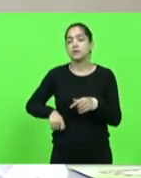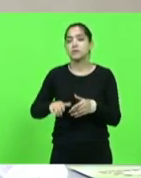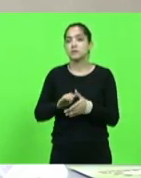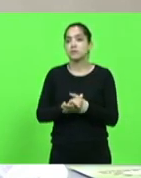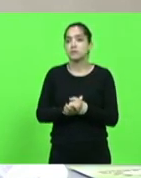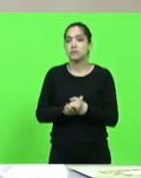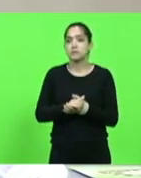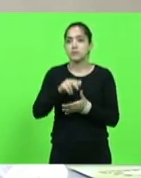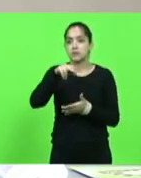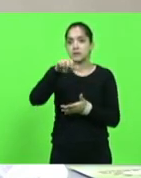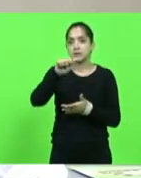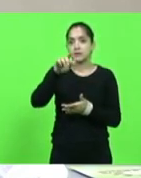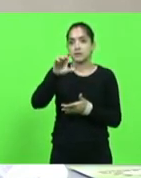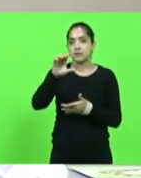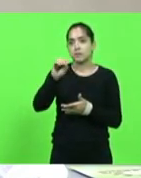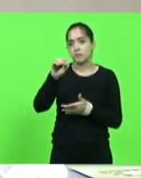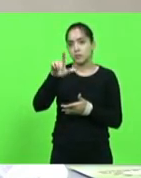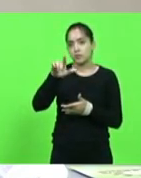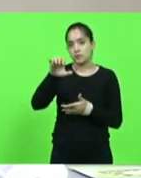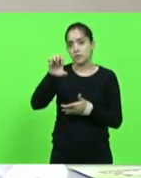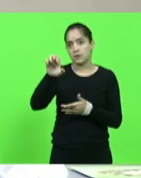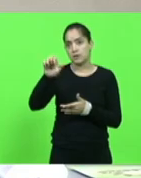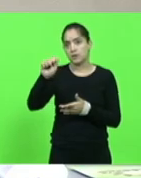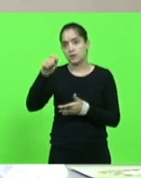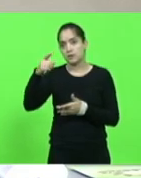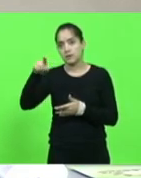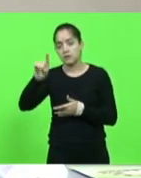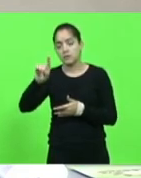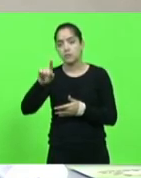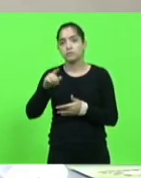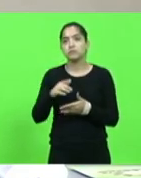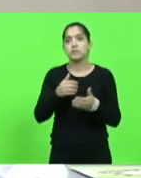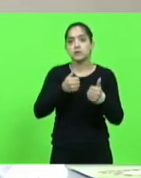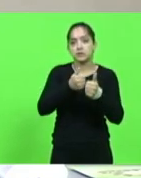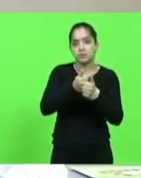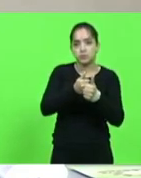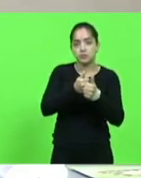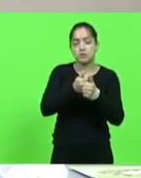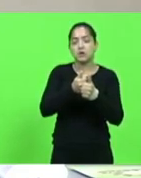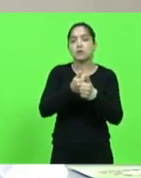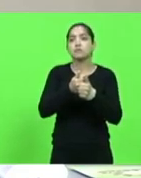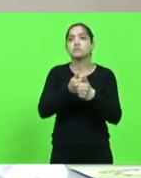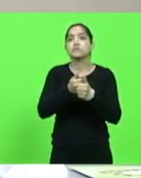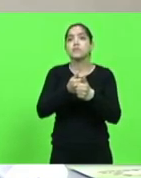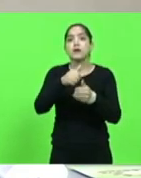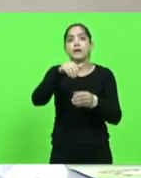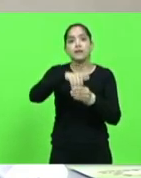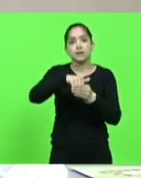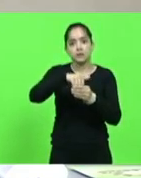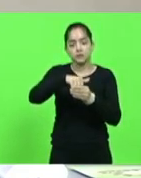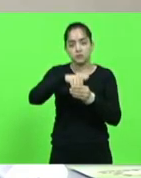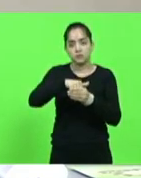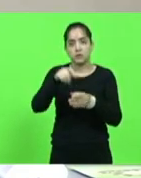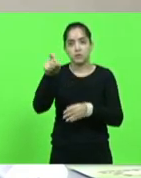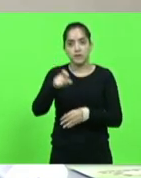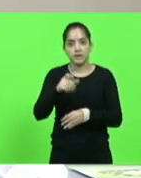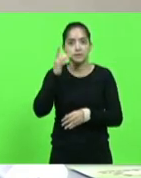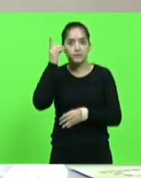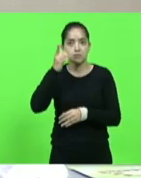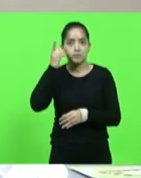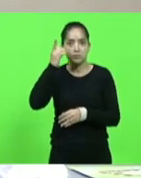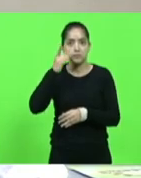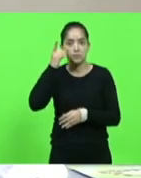de Amarante, que presidiu o nosso Tribunal Regional Eleitoral, o ex-deputado e conselheiro Salomão Ribas